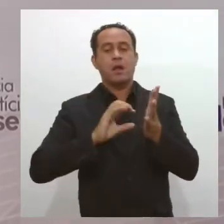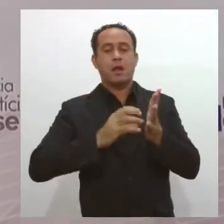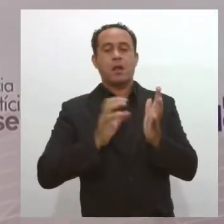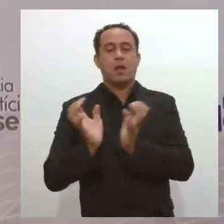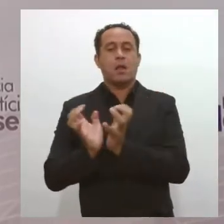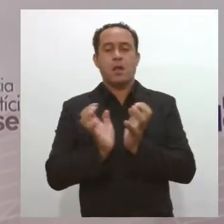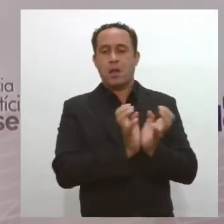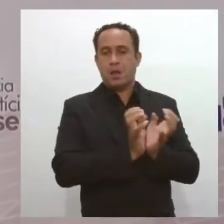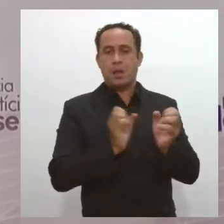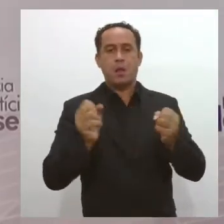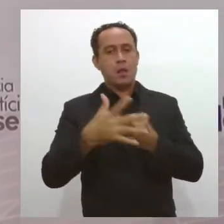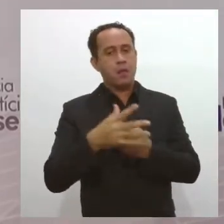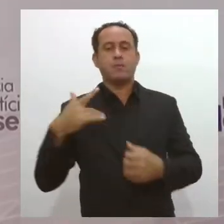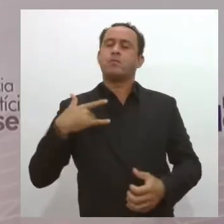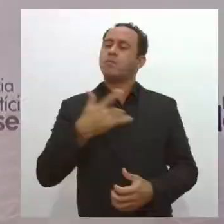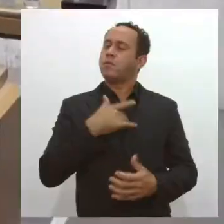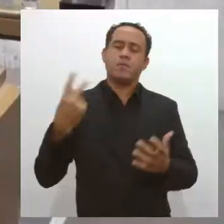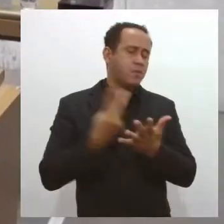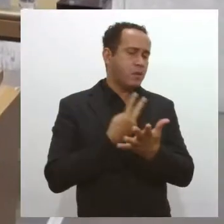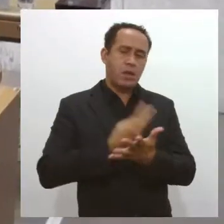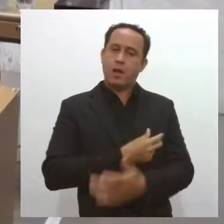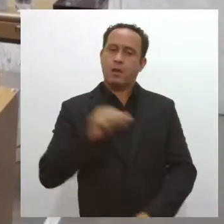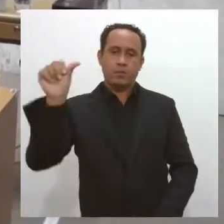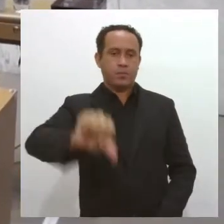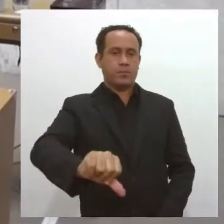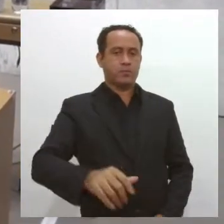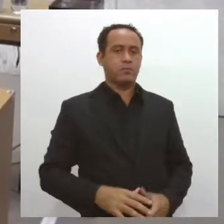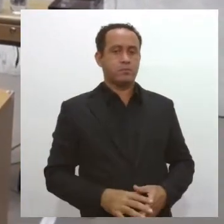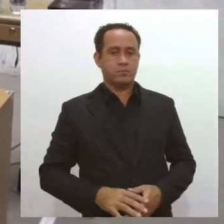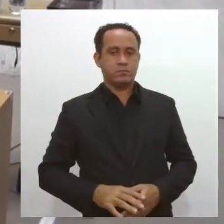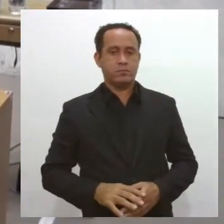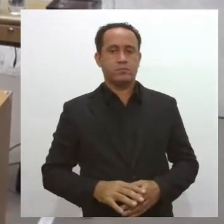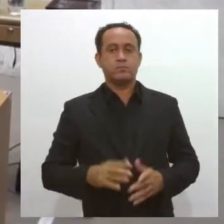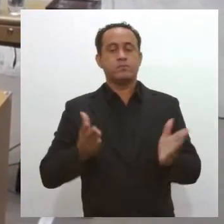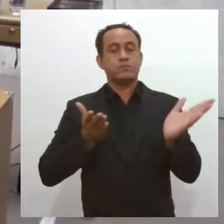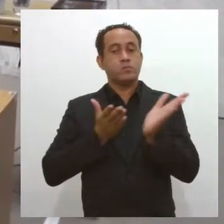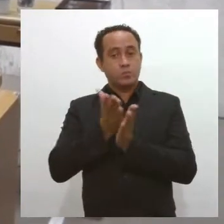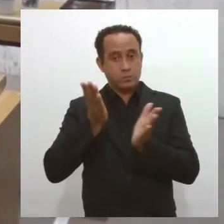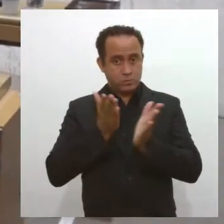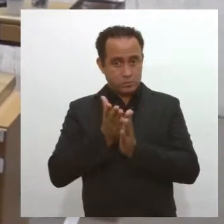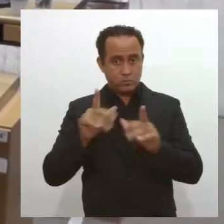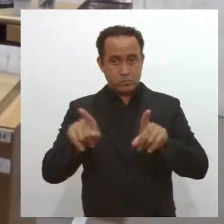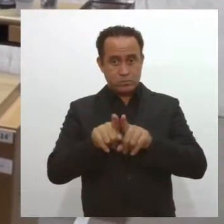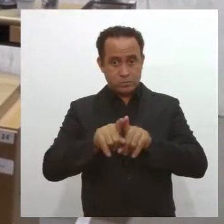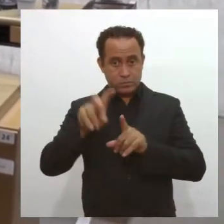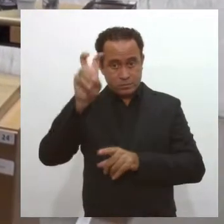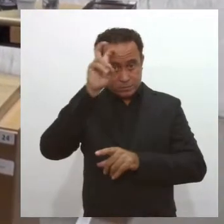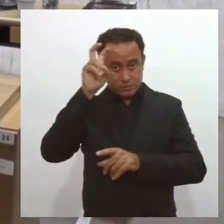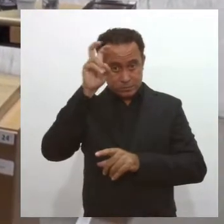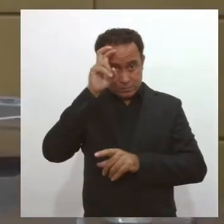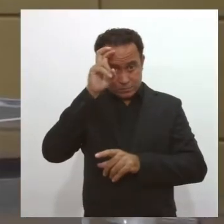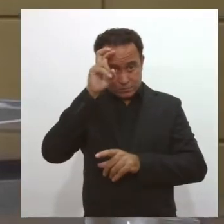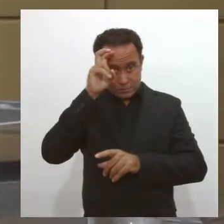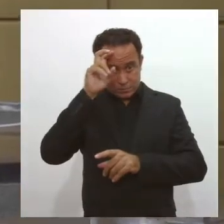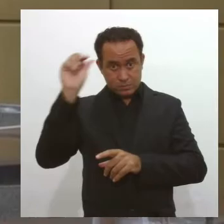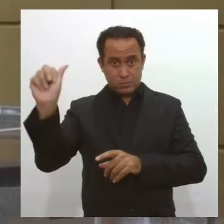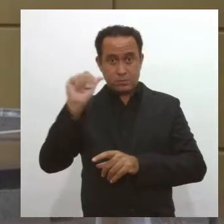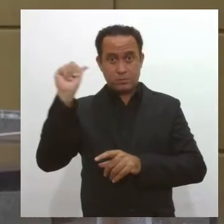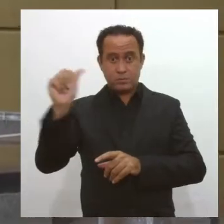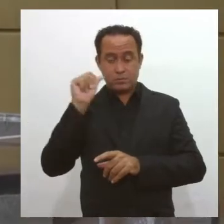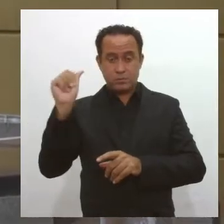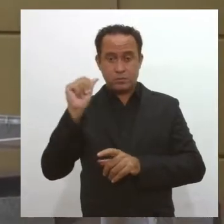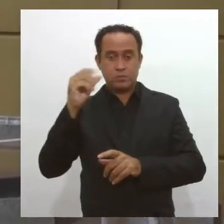pandemia, está errado com a saúde mais ainda. Entre as indicações aprovadas na sessão da quinta-feira, uma de autoria coletiva